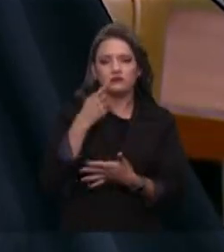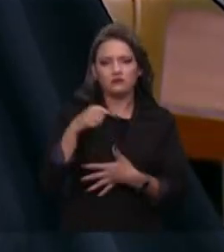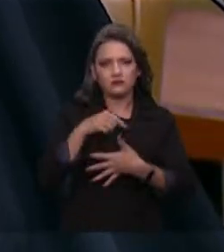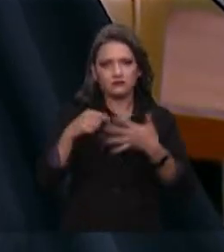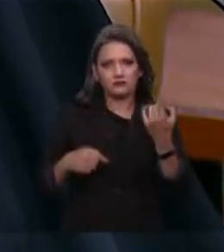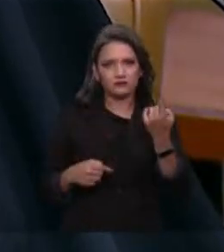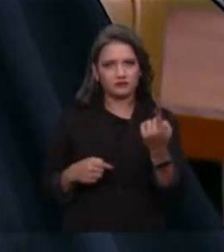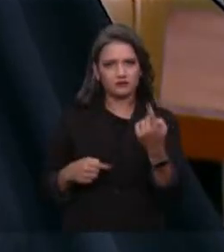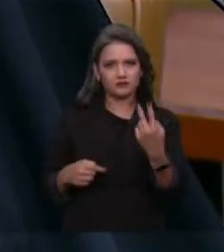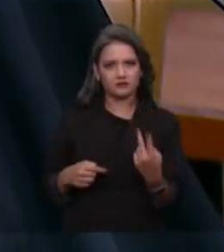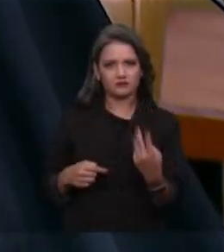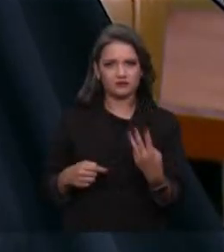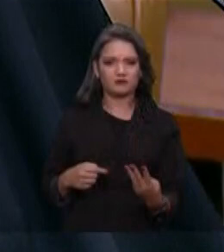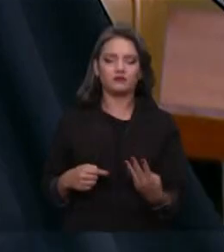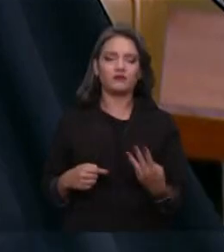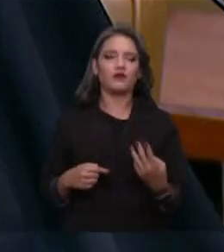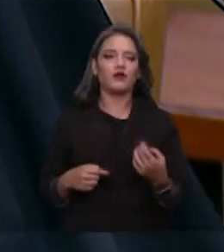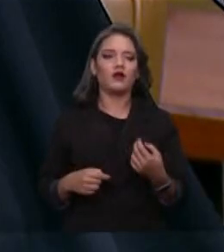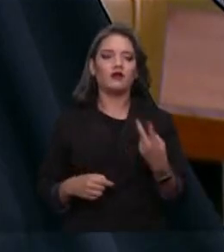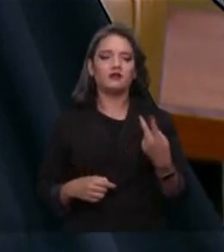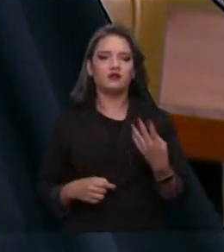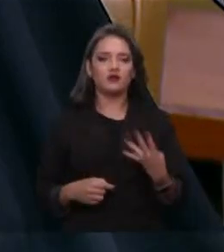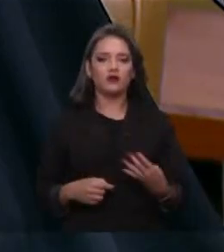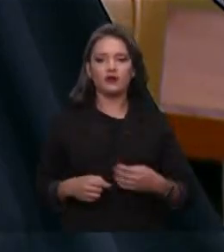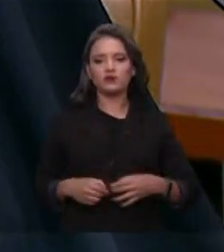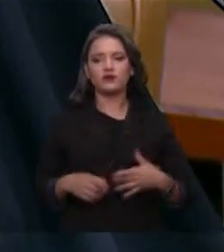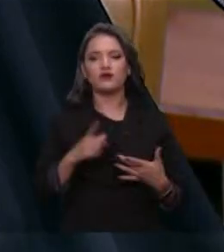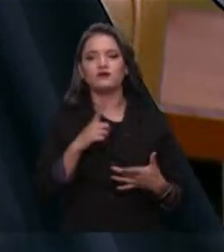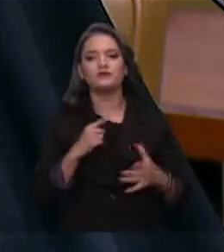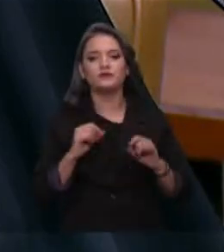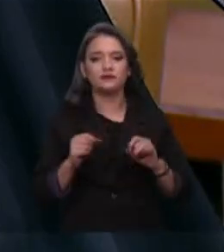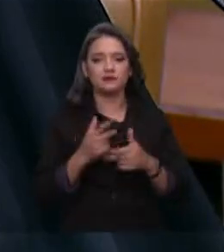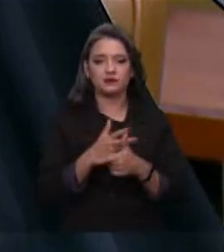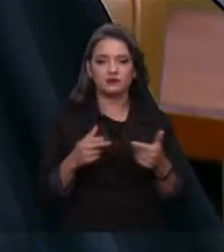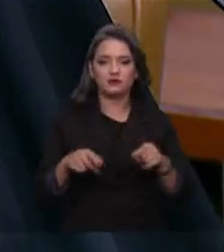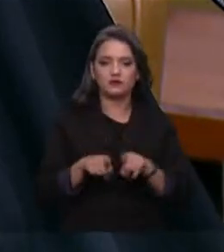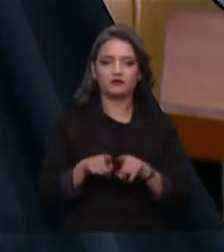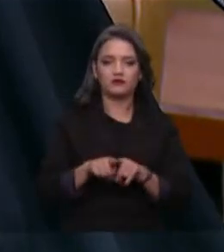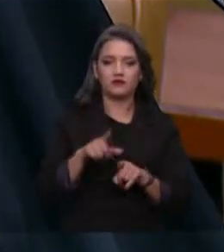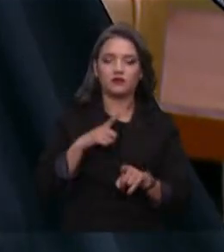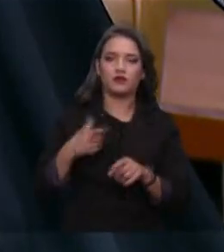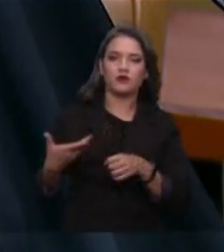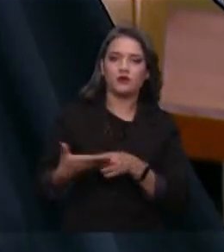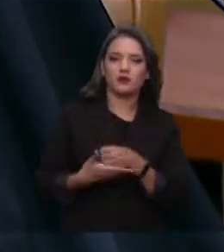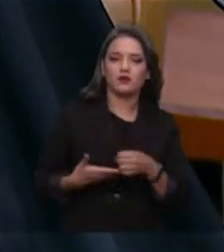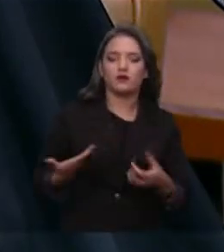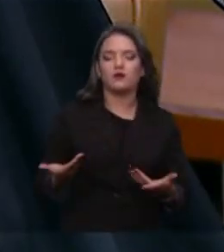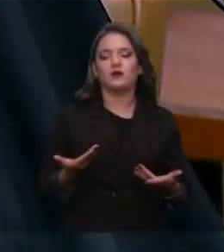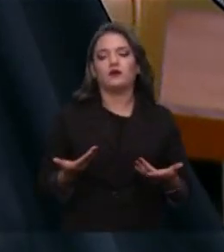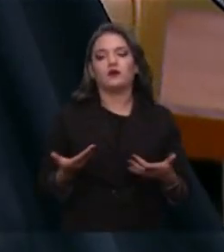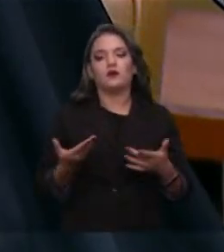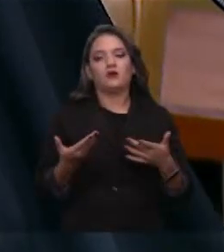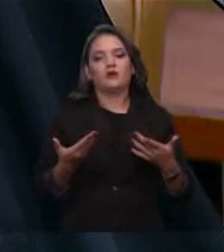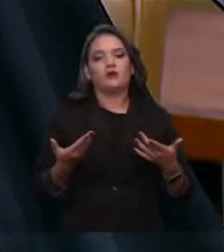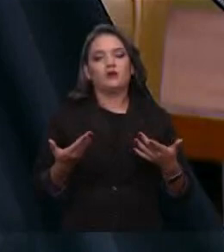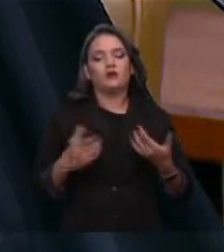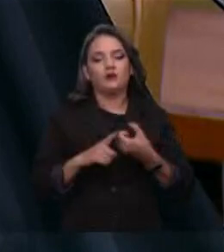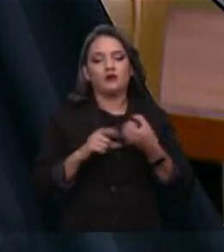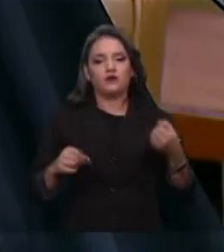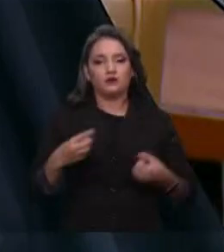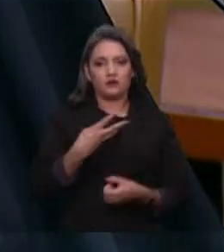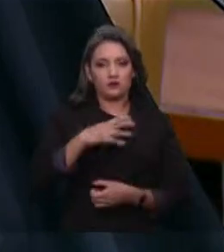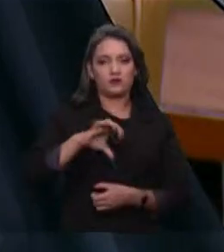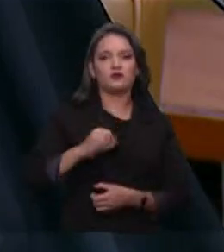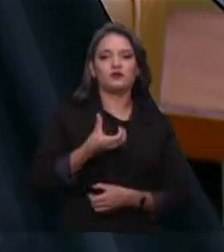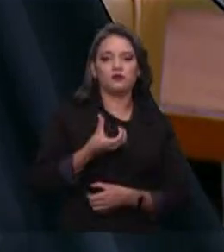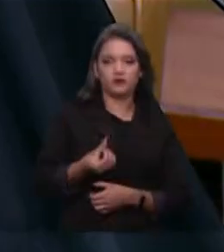4, o eminente relator absolveu os acusados do delito de corrupção passiva com fundamento no artigo 386.7 do Código de